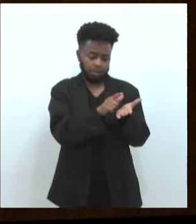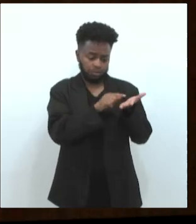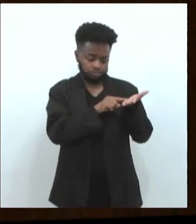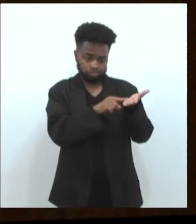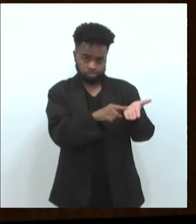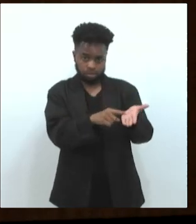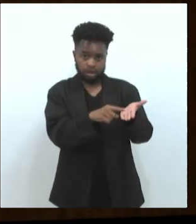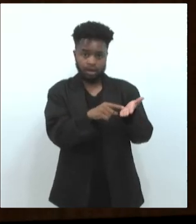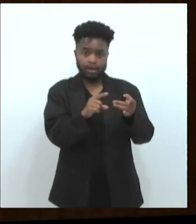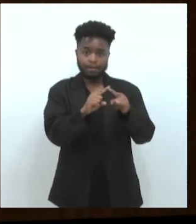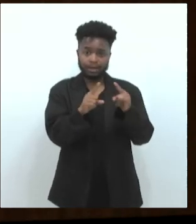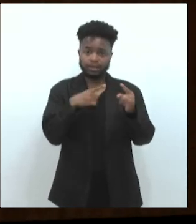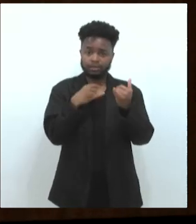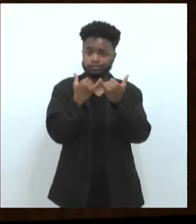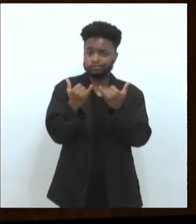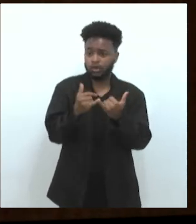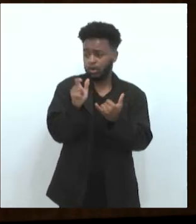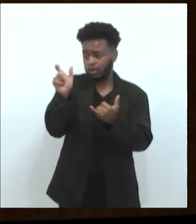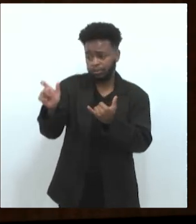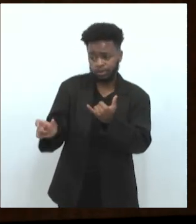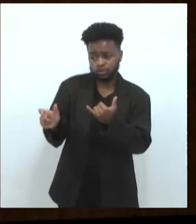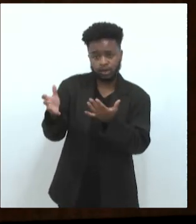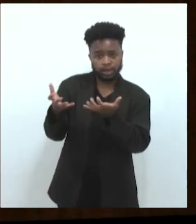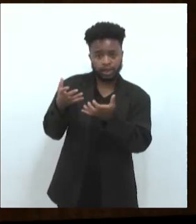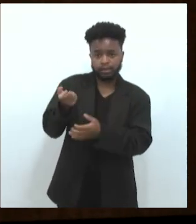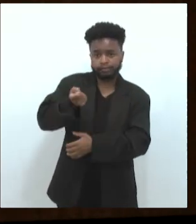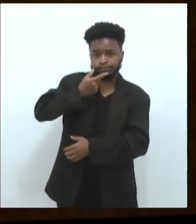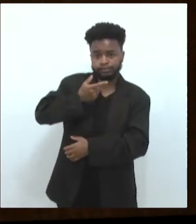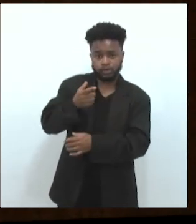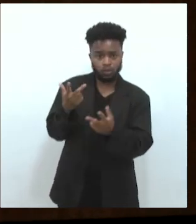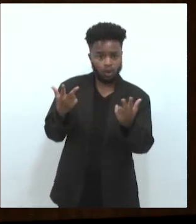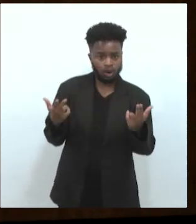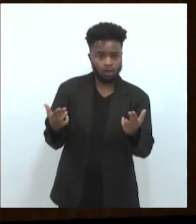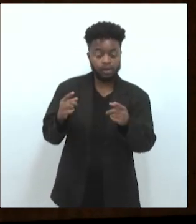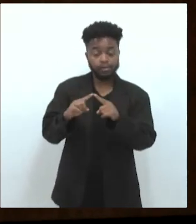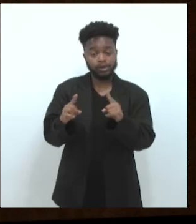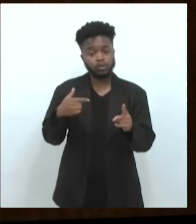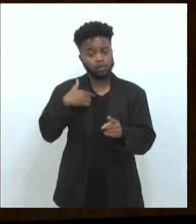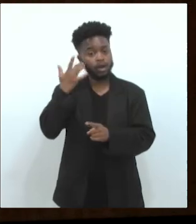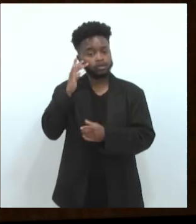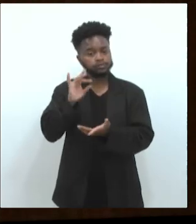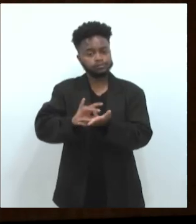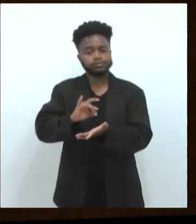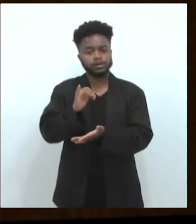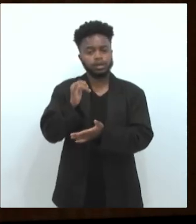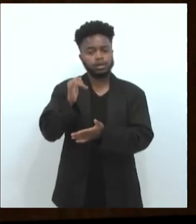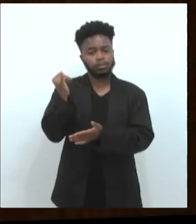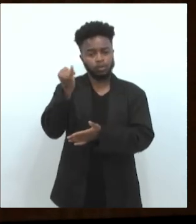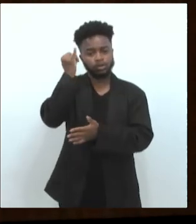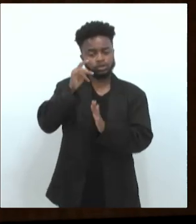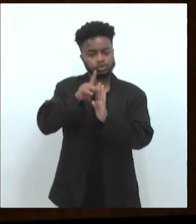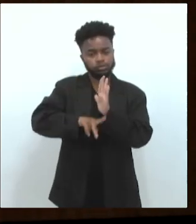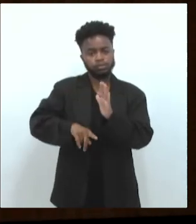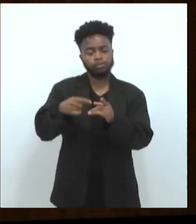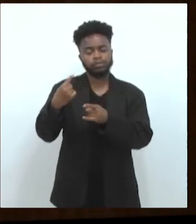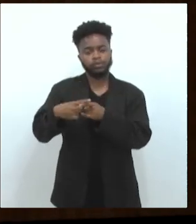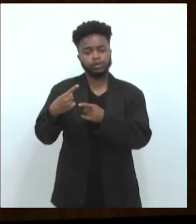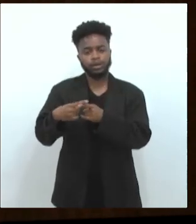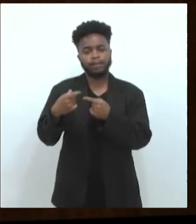por similaridade o outro resolve tomar. Então, eu acho que o projeto é absolutamente oportuno, que a questão